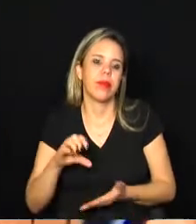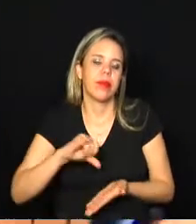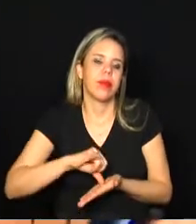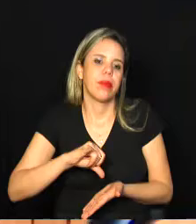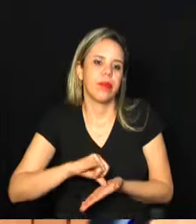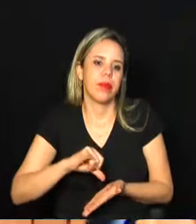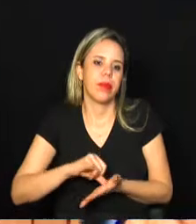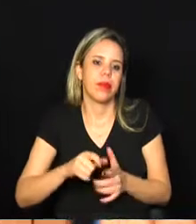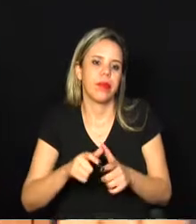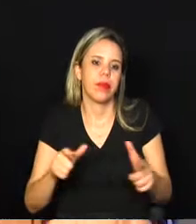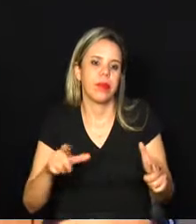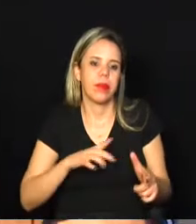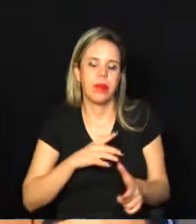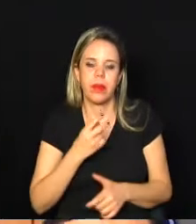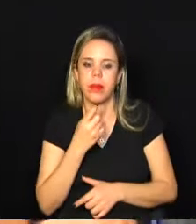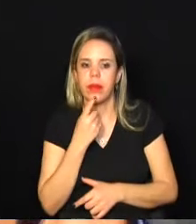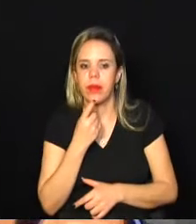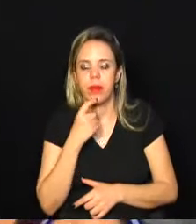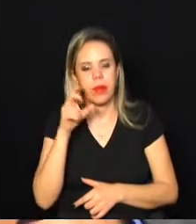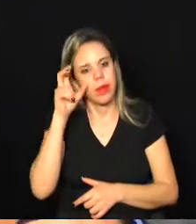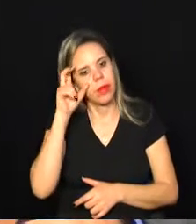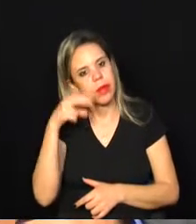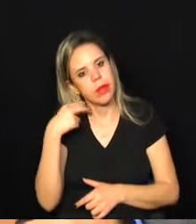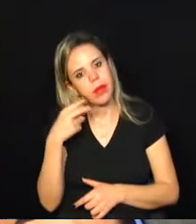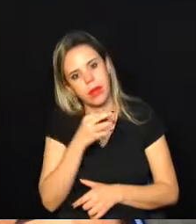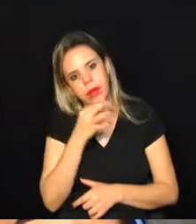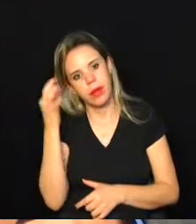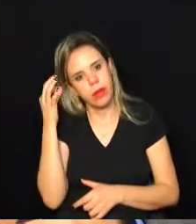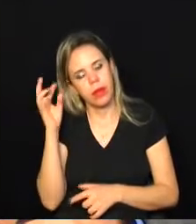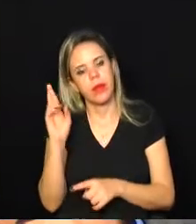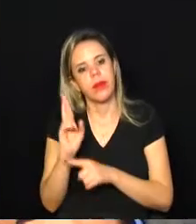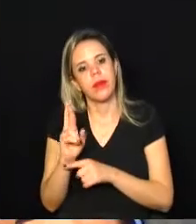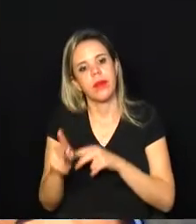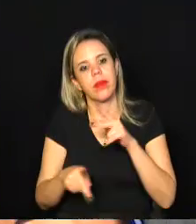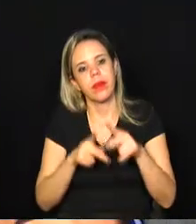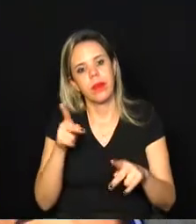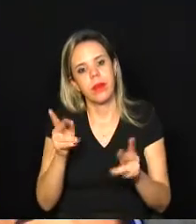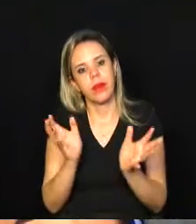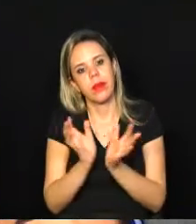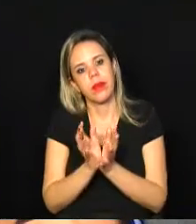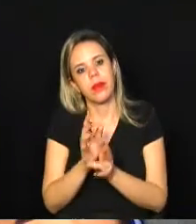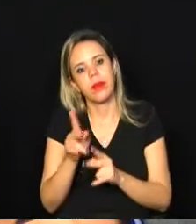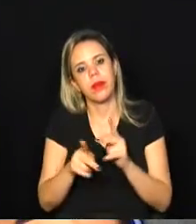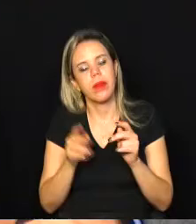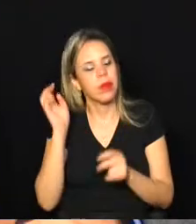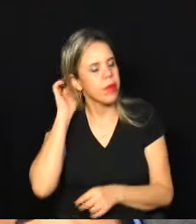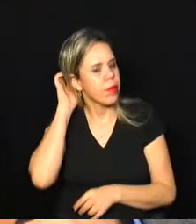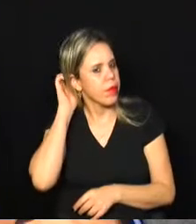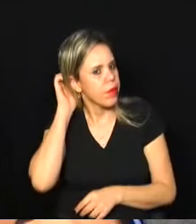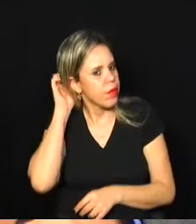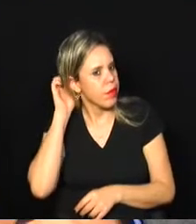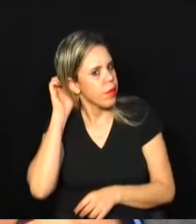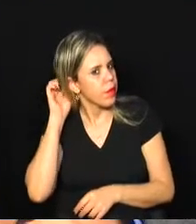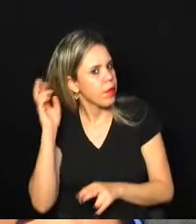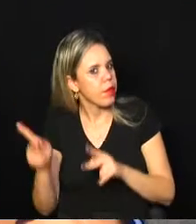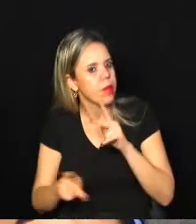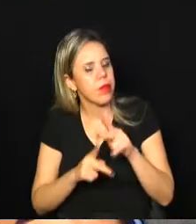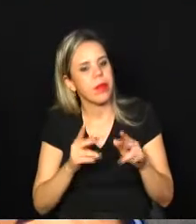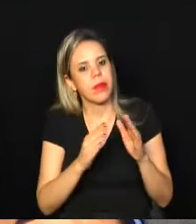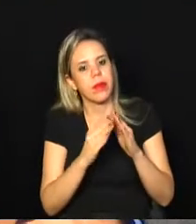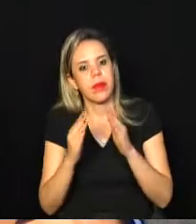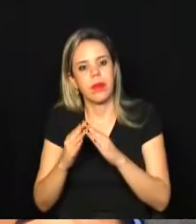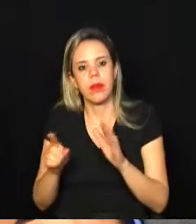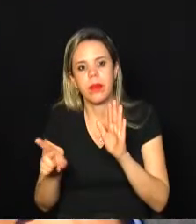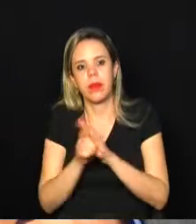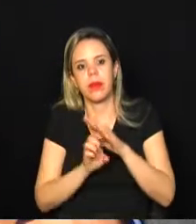central o vereador Carlinhos camelô é o vereador que representa aquela comunidade não só de moradores de